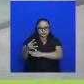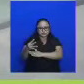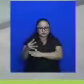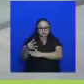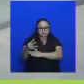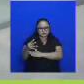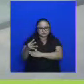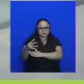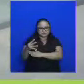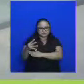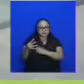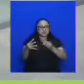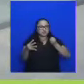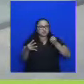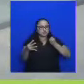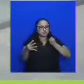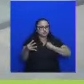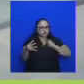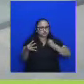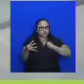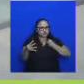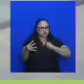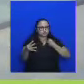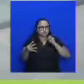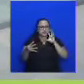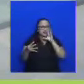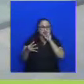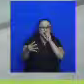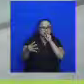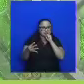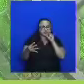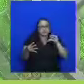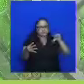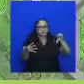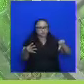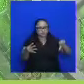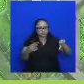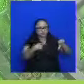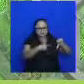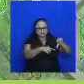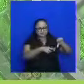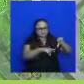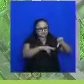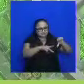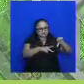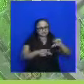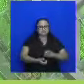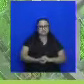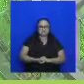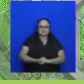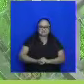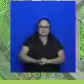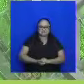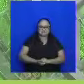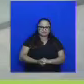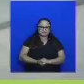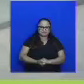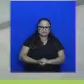coluna 4. Anote aí, bola laranja número 9 com sinal diferencial na sua base.